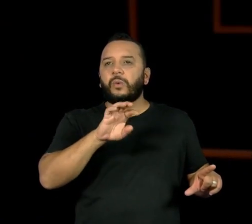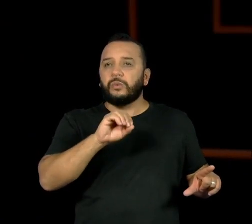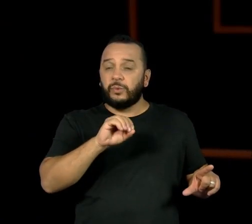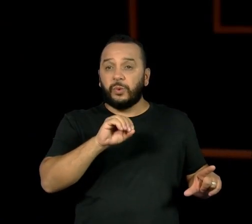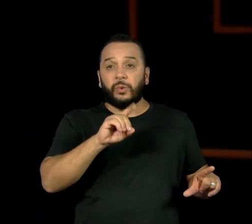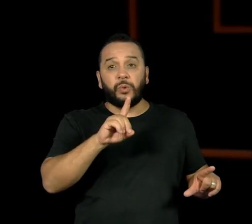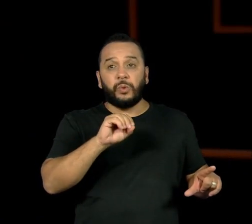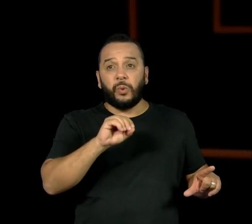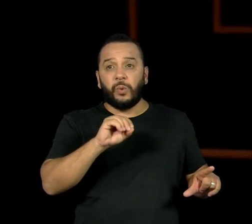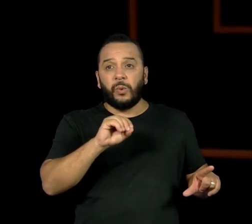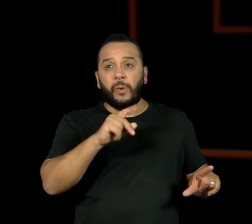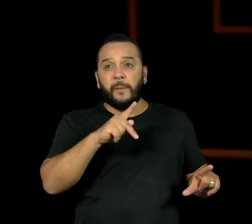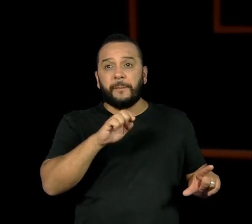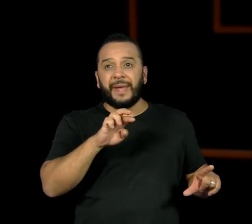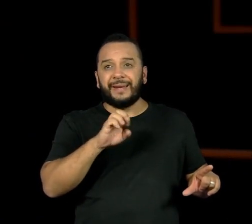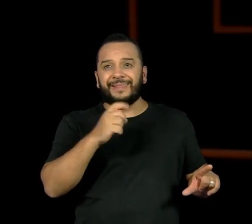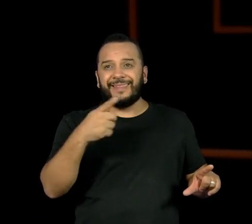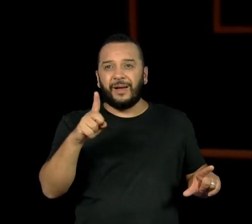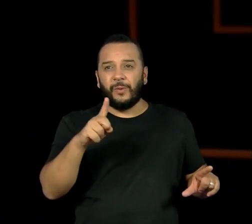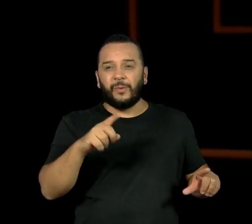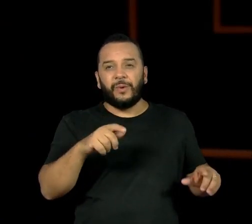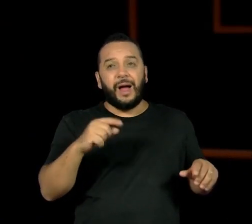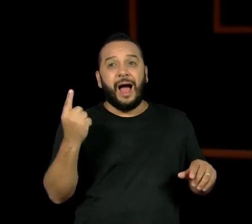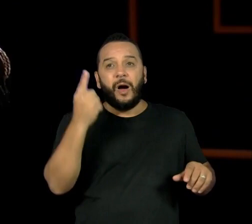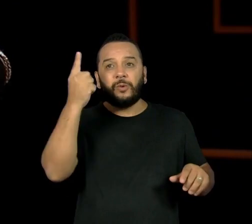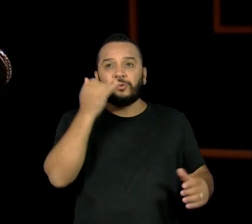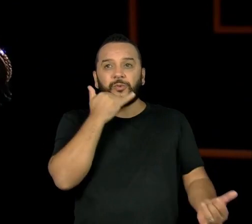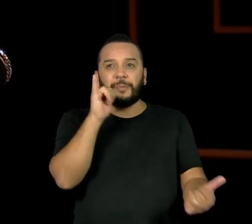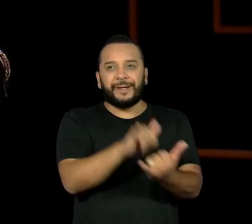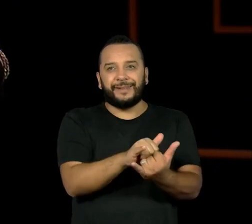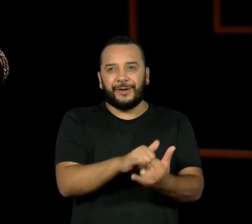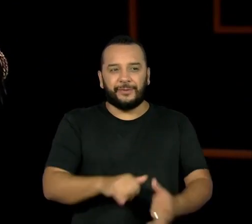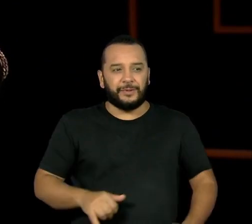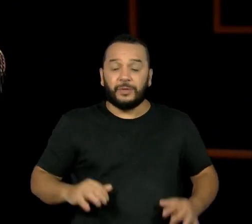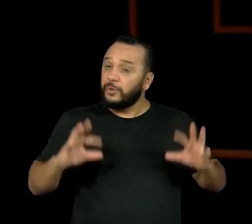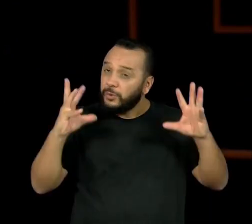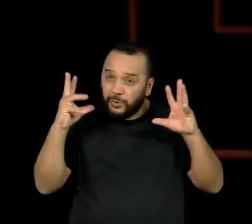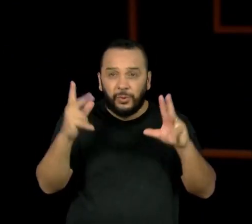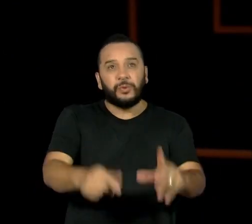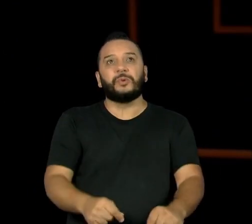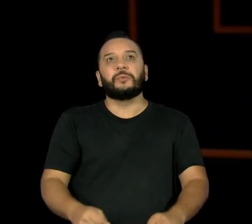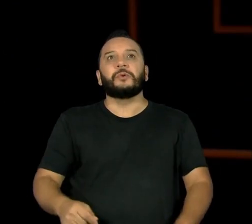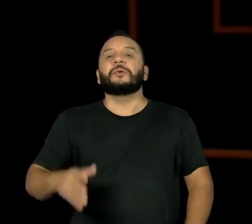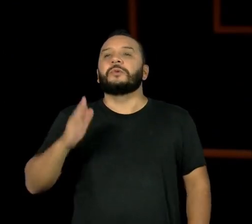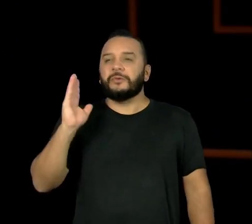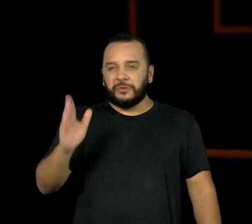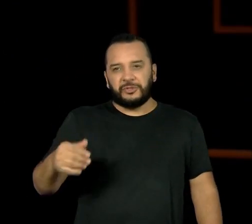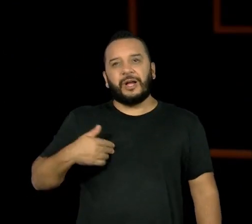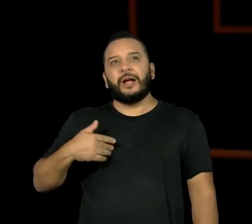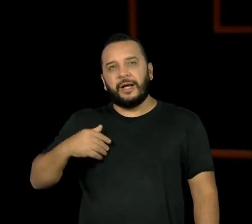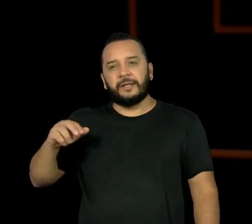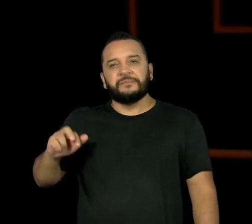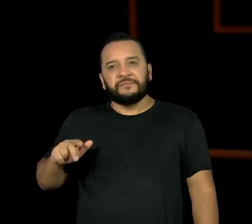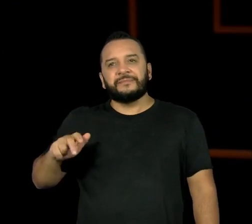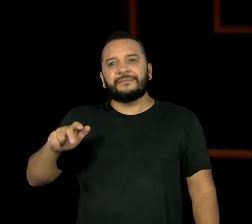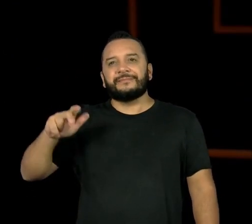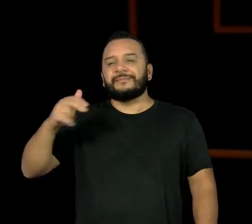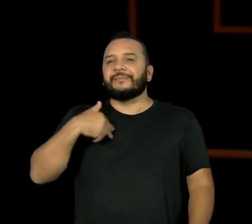aí desabei, todo mundo que estava no caminho andando até ali, já estava no processo de